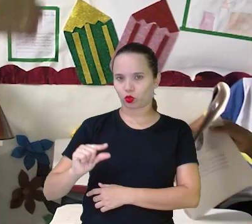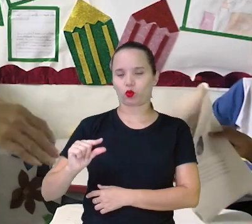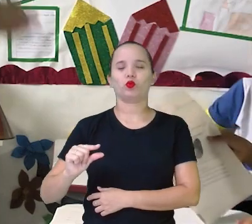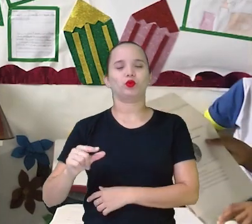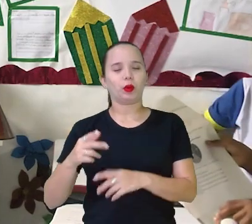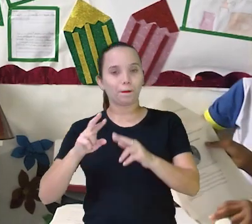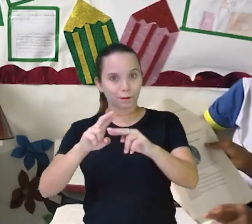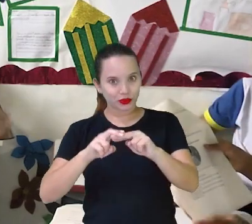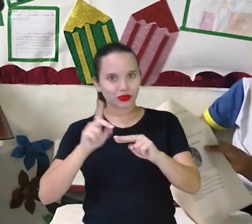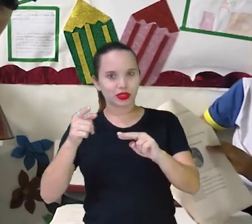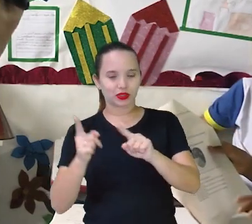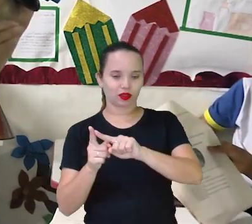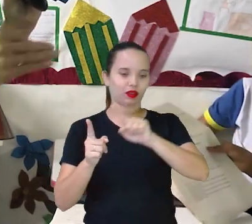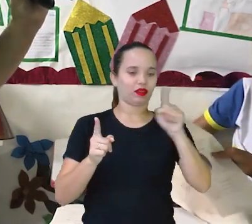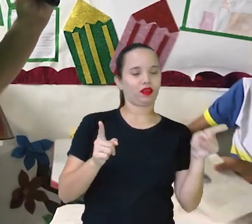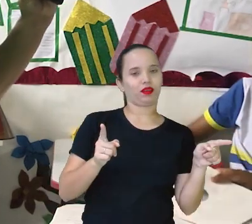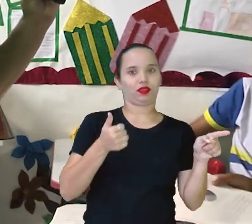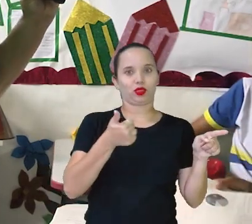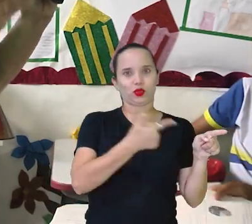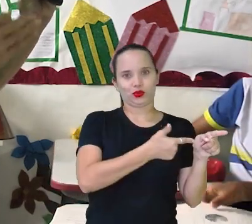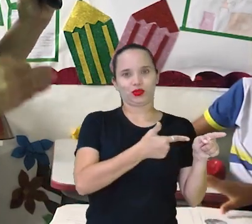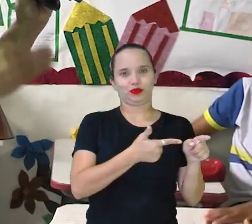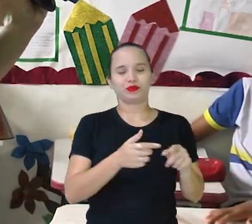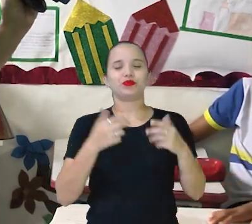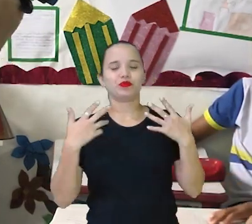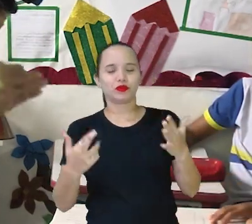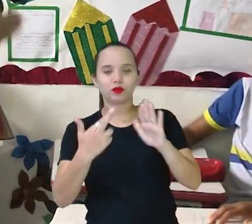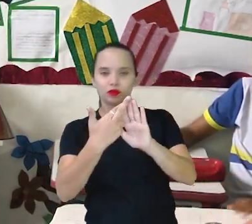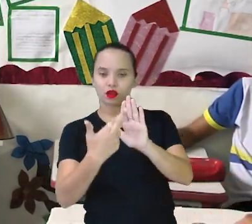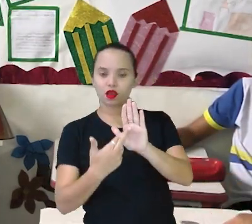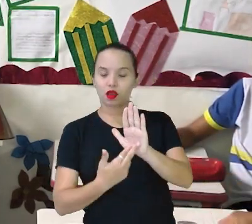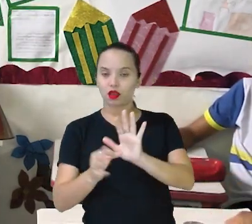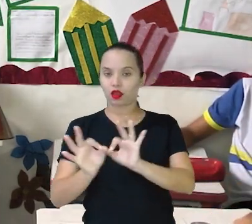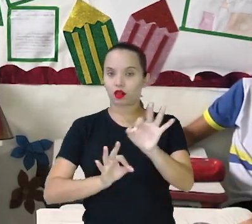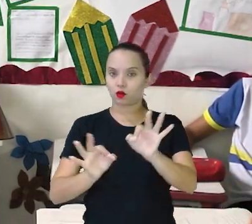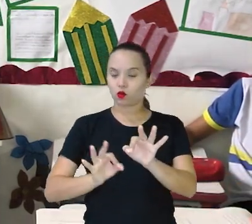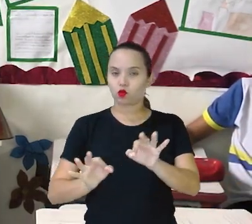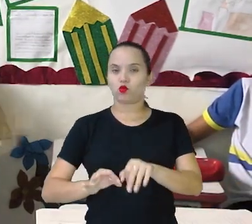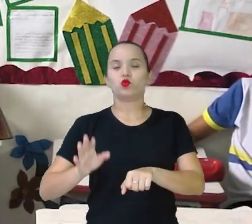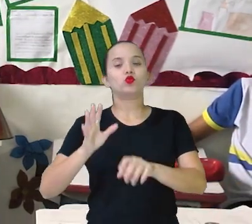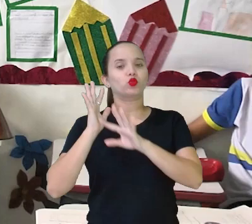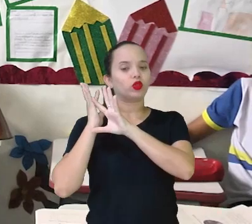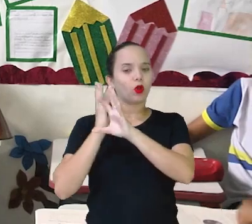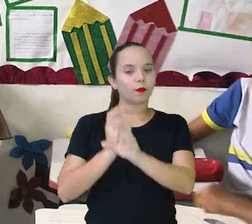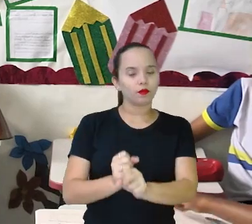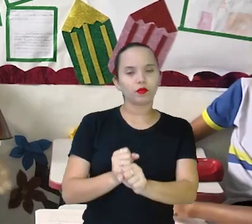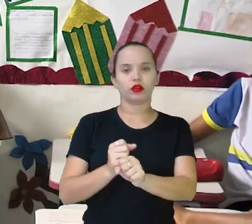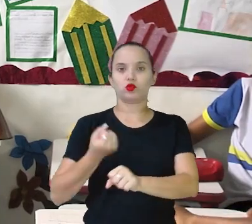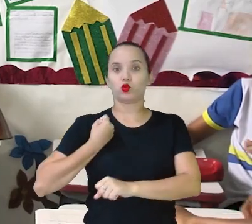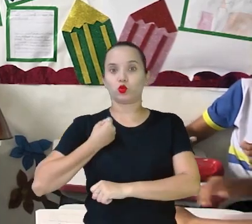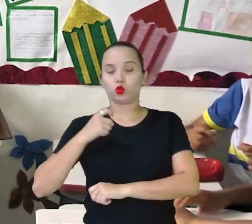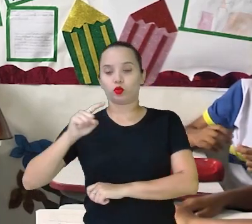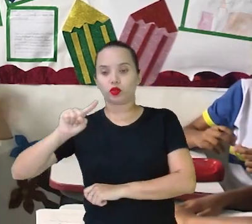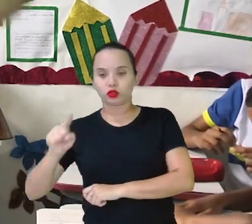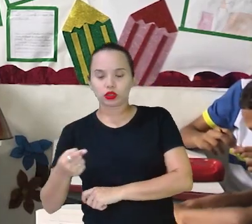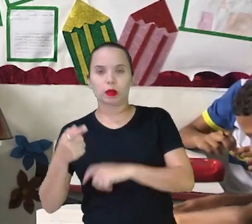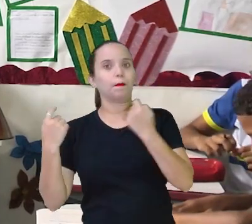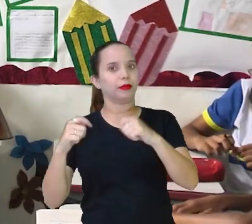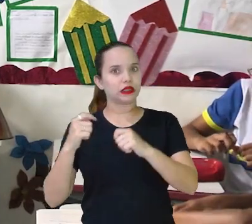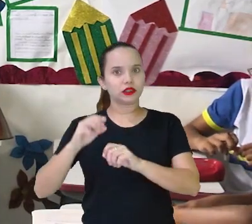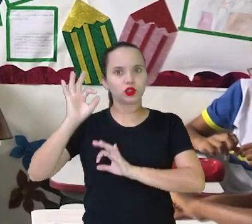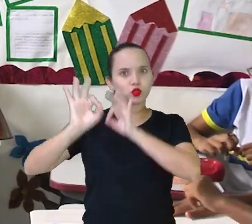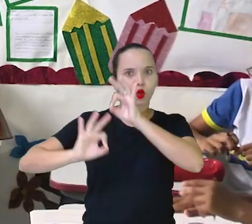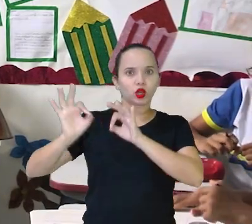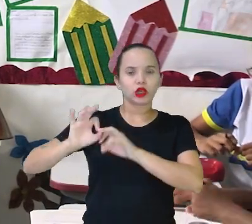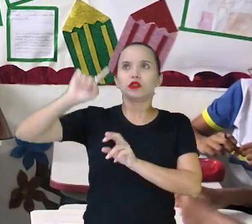ok? A regra é, quando a gente for trabalhar com operação com números decimais, é colocar vírgula abaixo de vírgula.